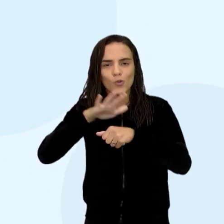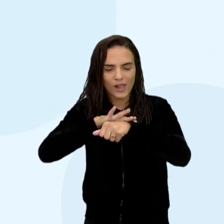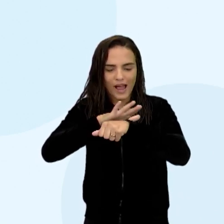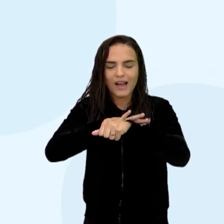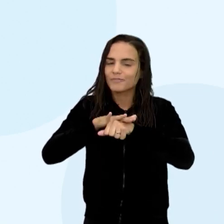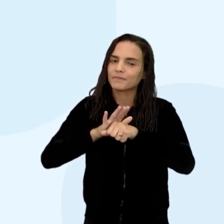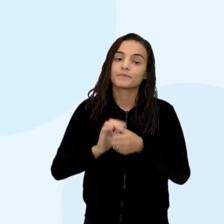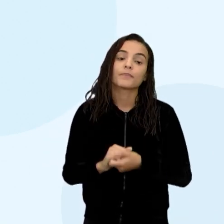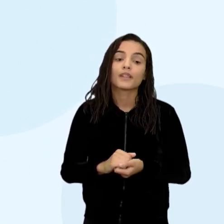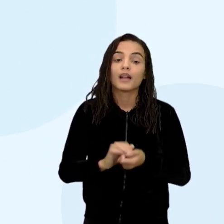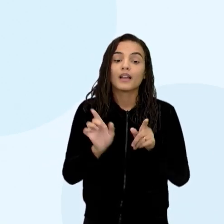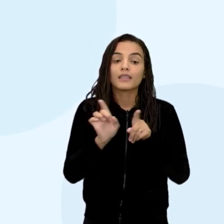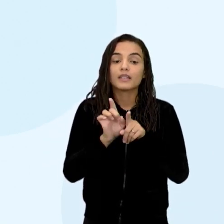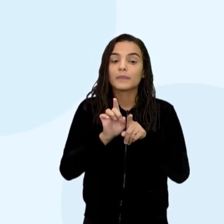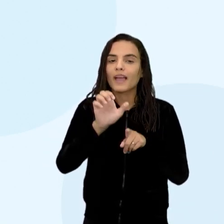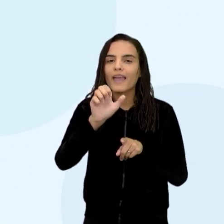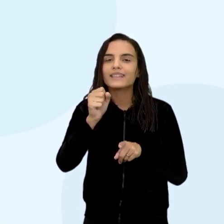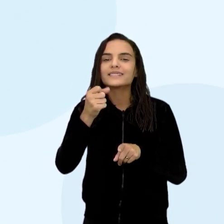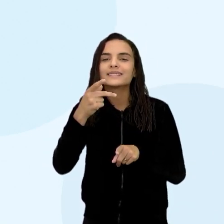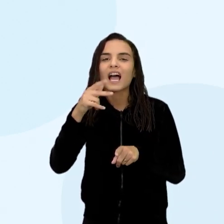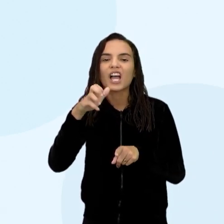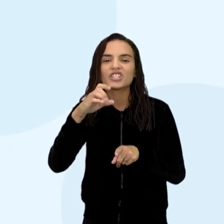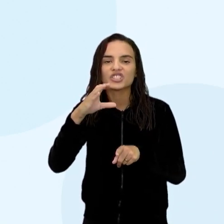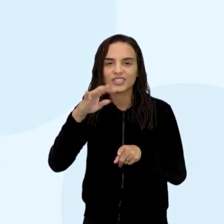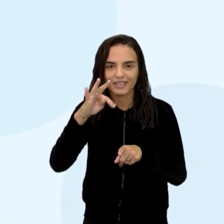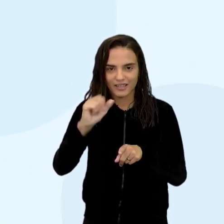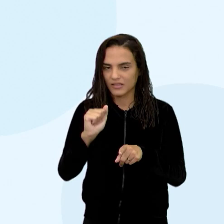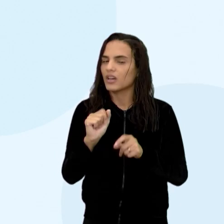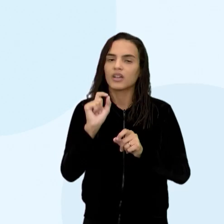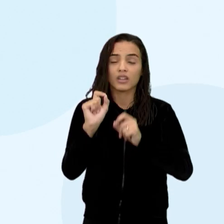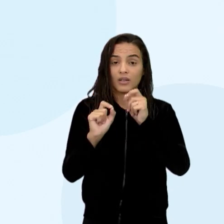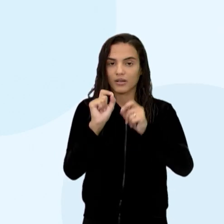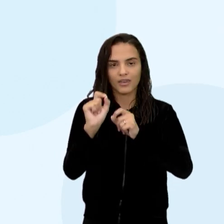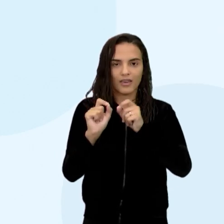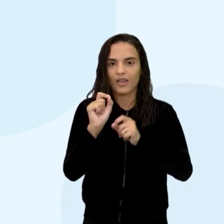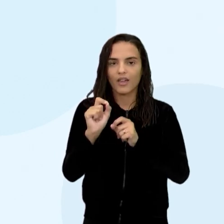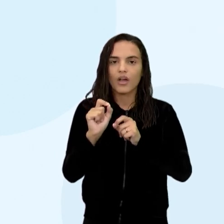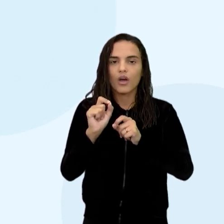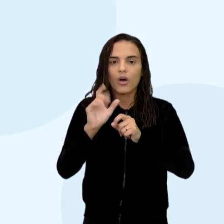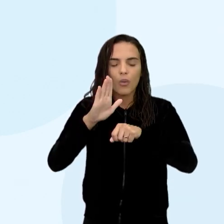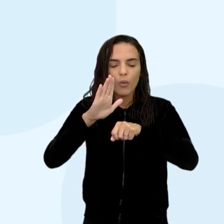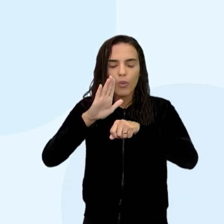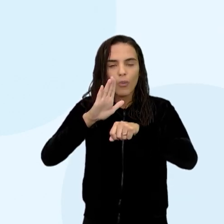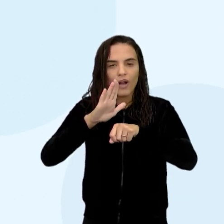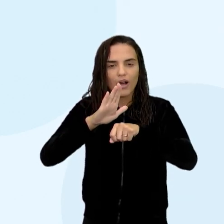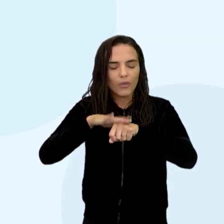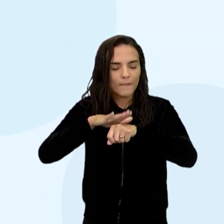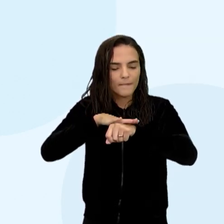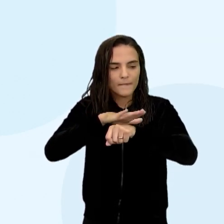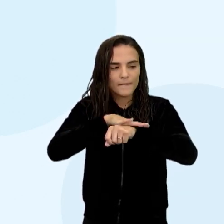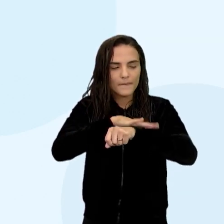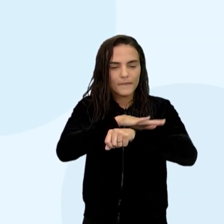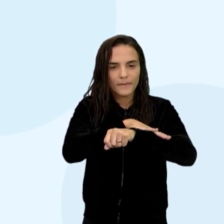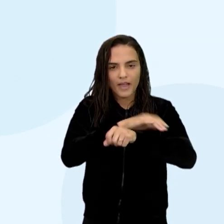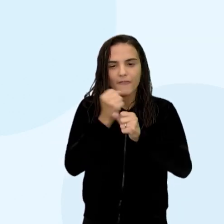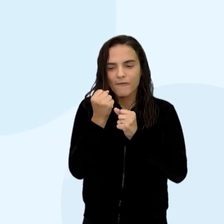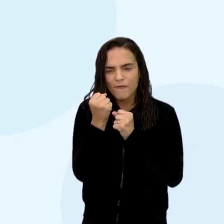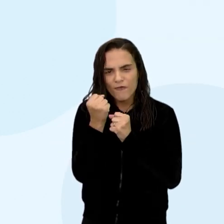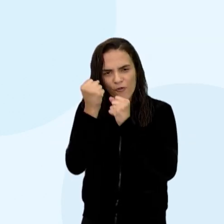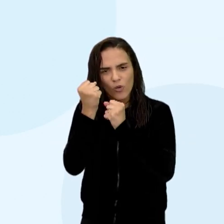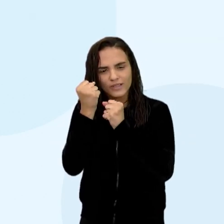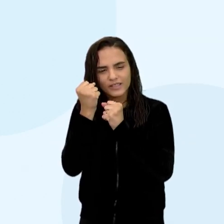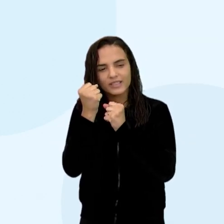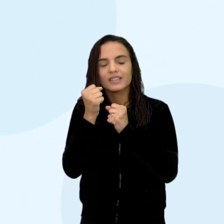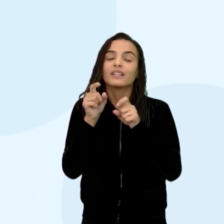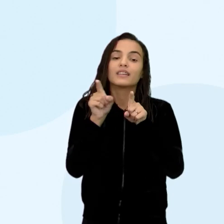tá? Agora, a espástica é o contrário, que é a rigidez dos músculos mesmo, que aí ele entra em padrão, tá? E a